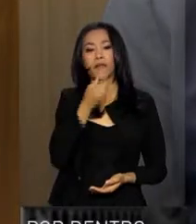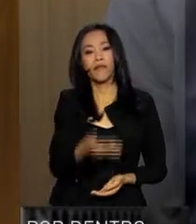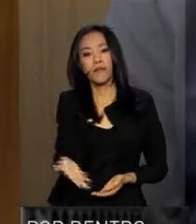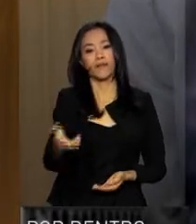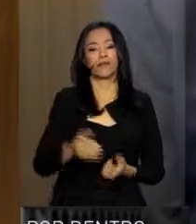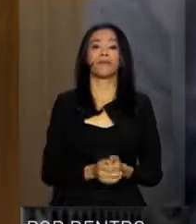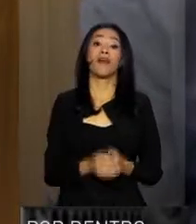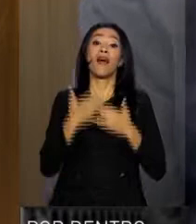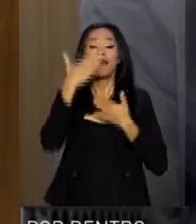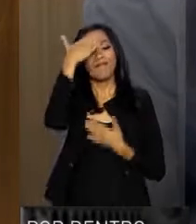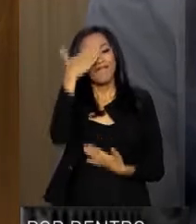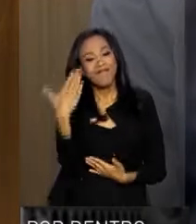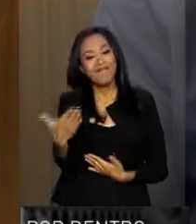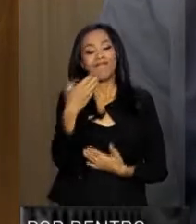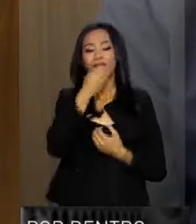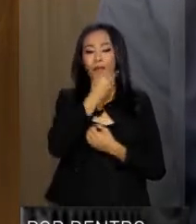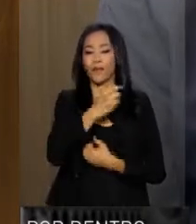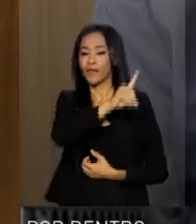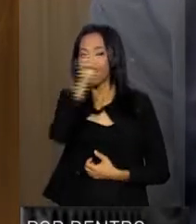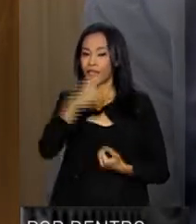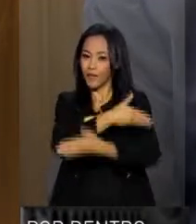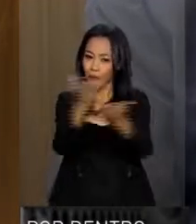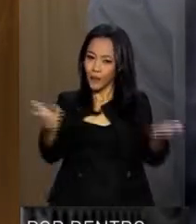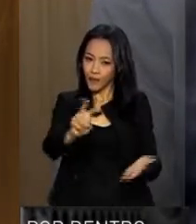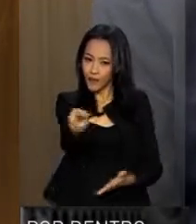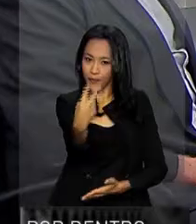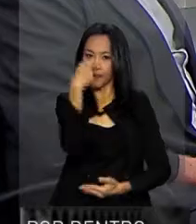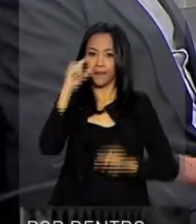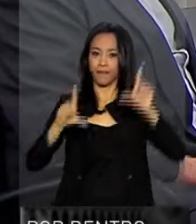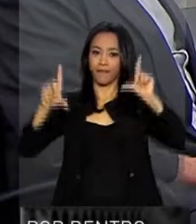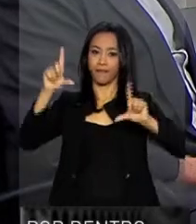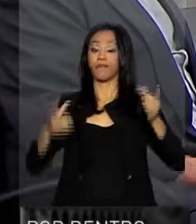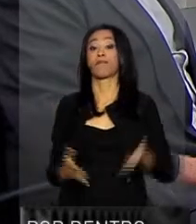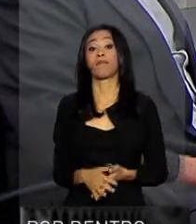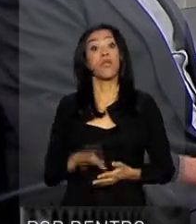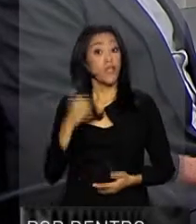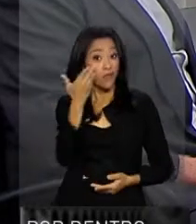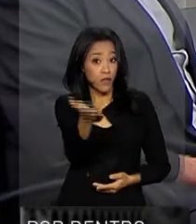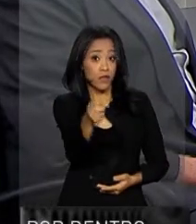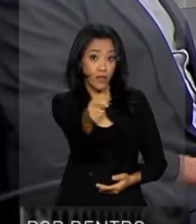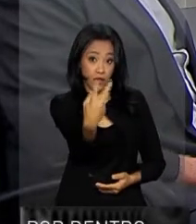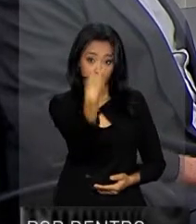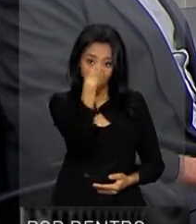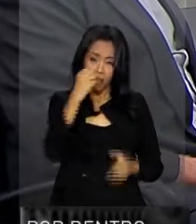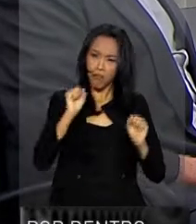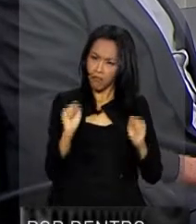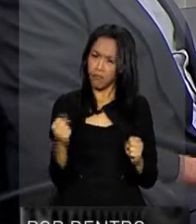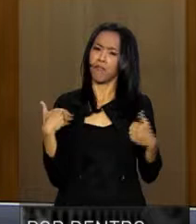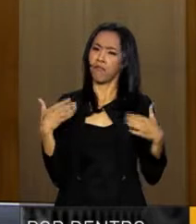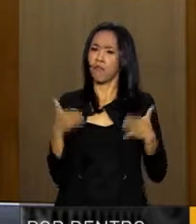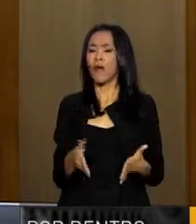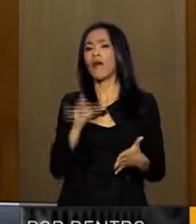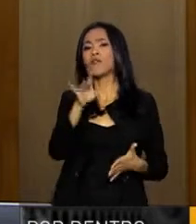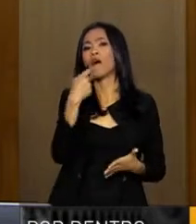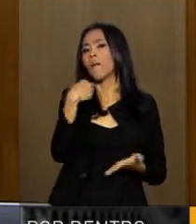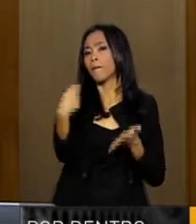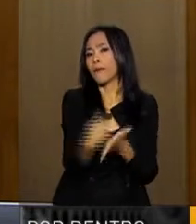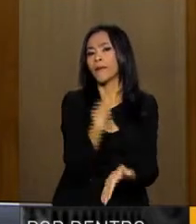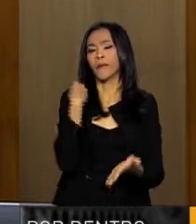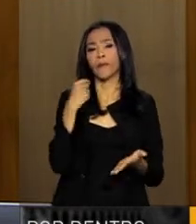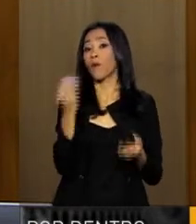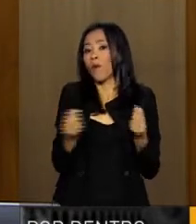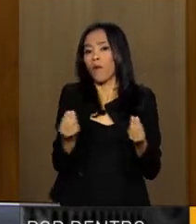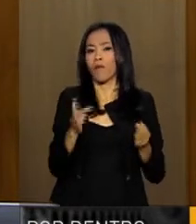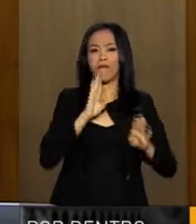bom dia todos os amigos e amigas ouvinte sair do nosso programa e você que nos acompanha também pode participar é só enviar a sua pergunta pelo